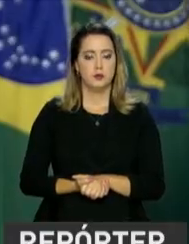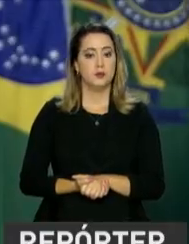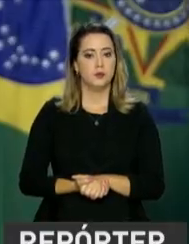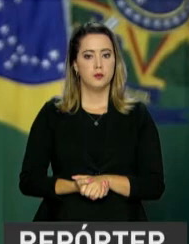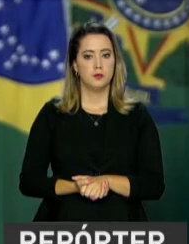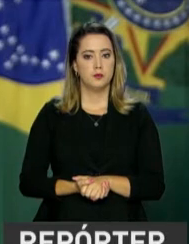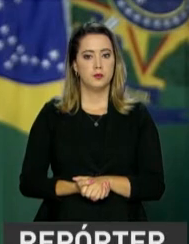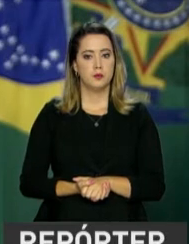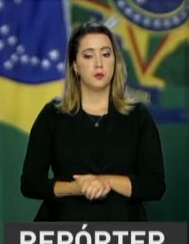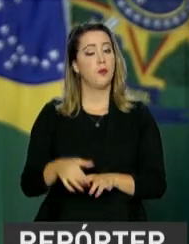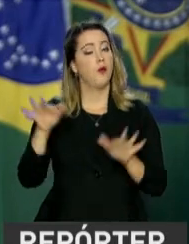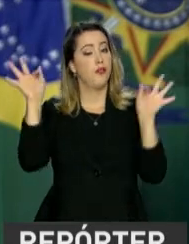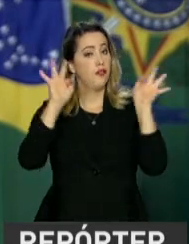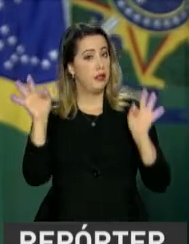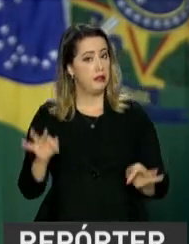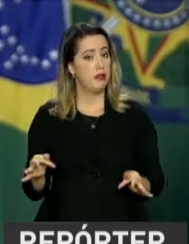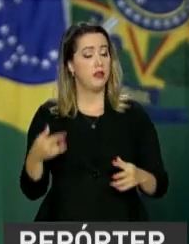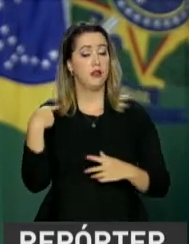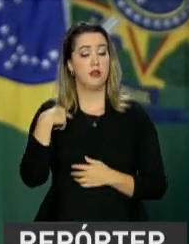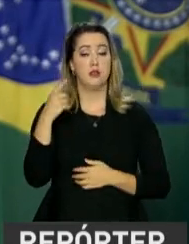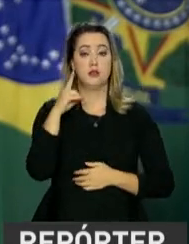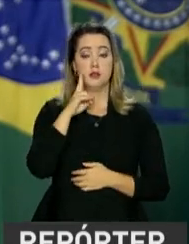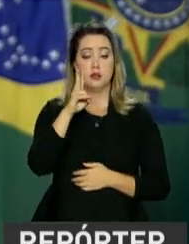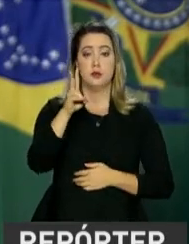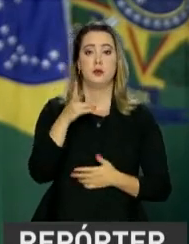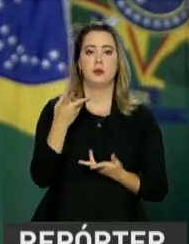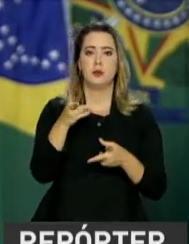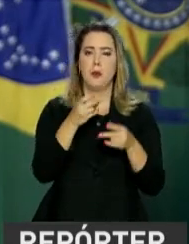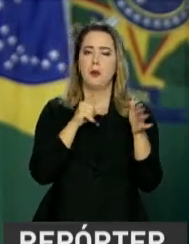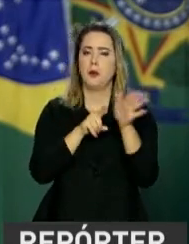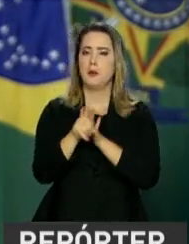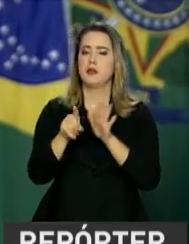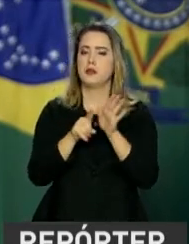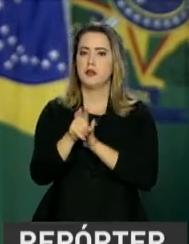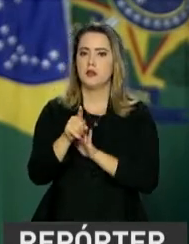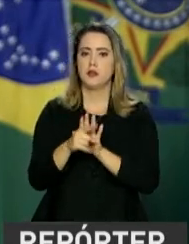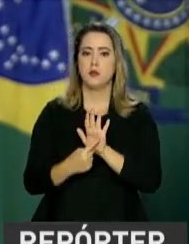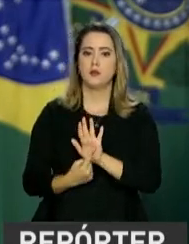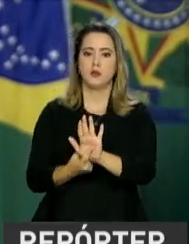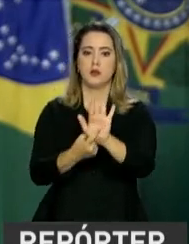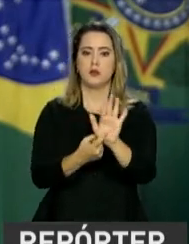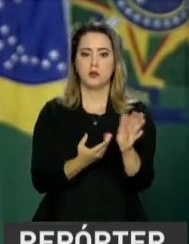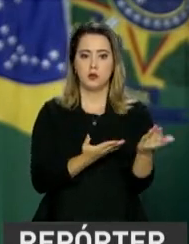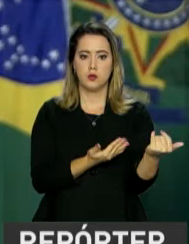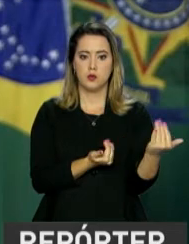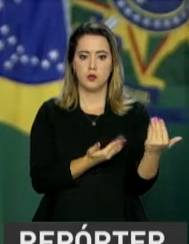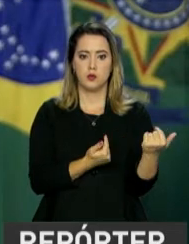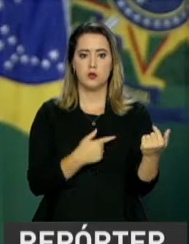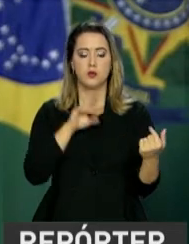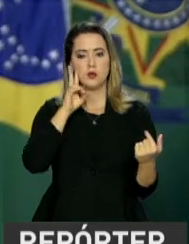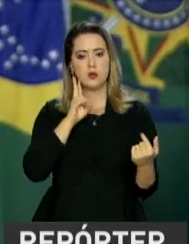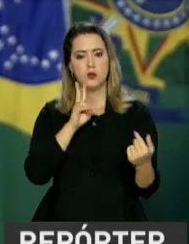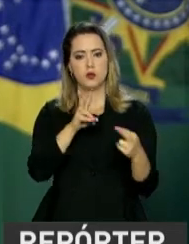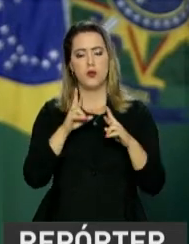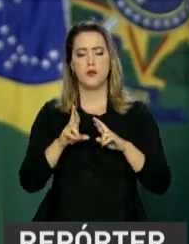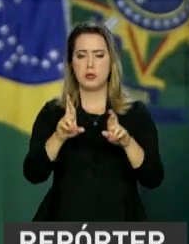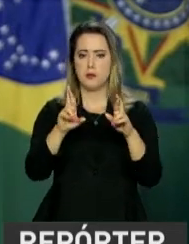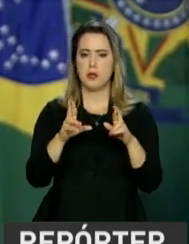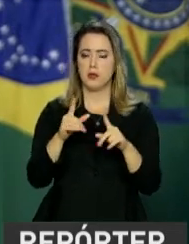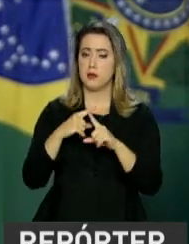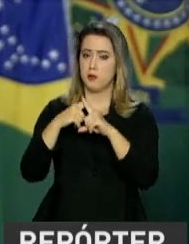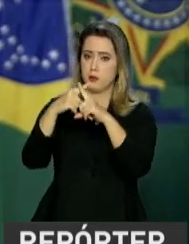fiquei muito satisfeito em saber que existem pesquisas mostrando que os jovens têm expectativa muito positiva